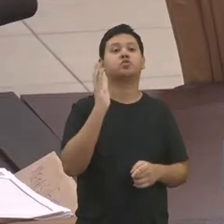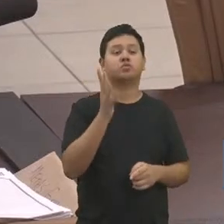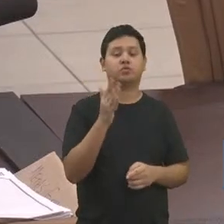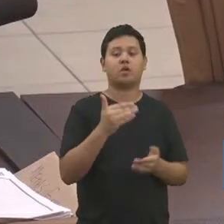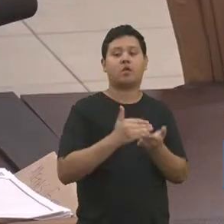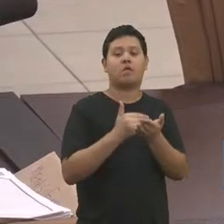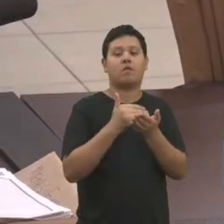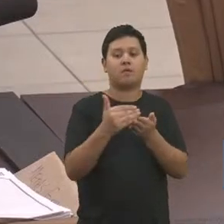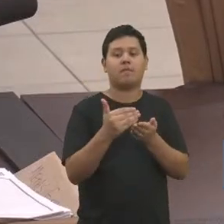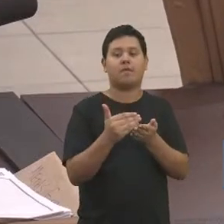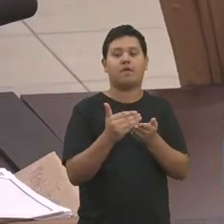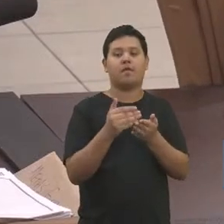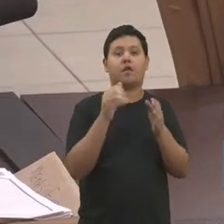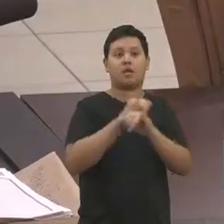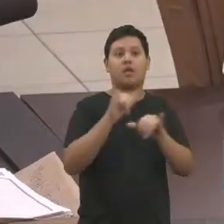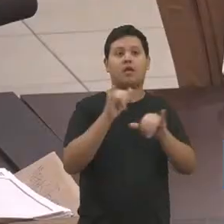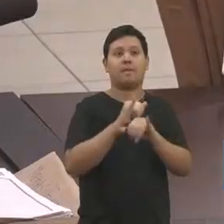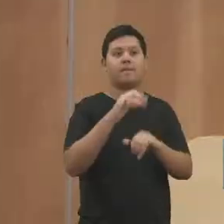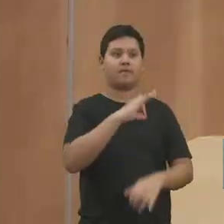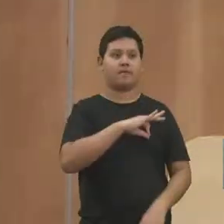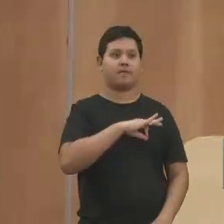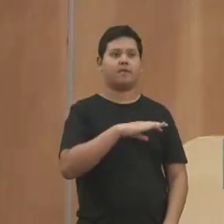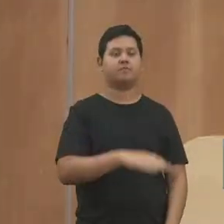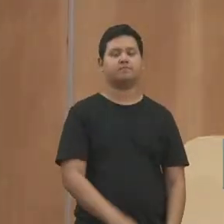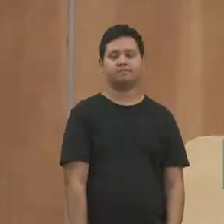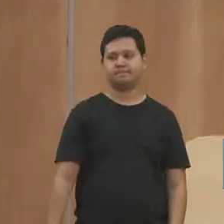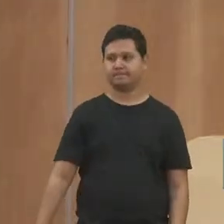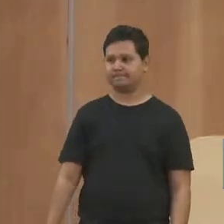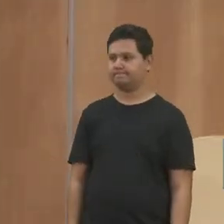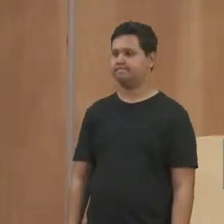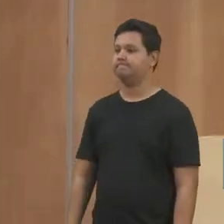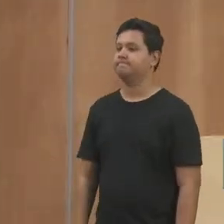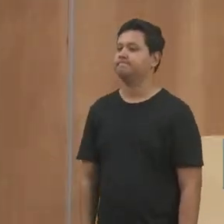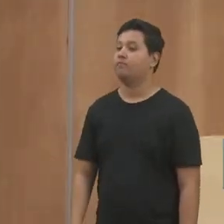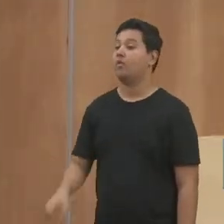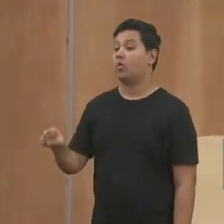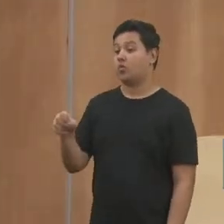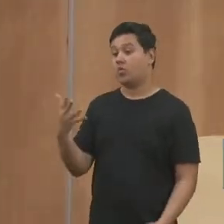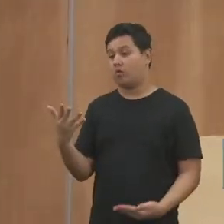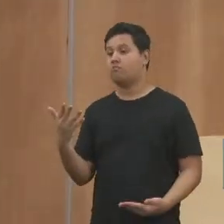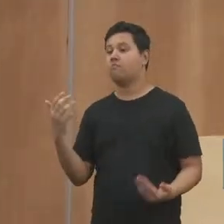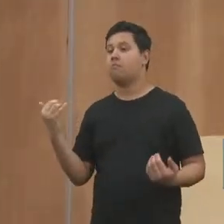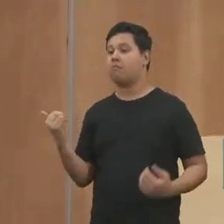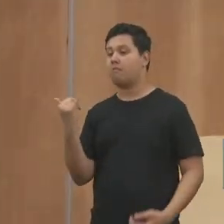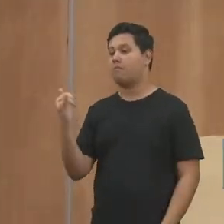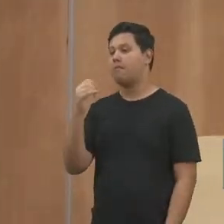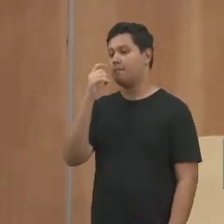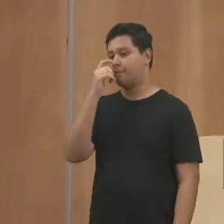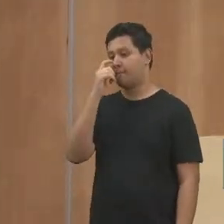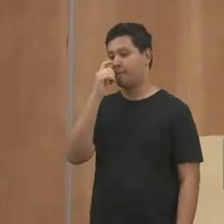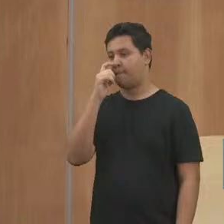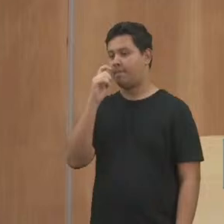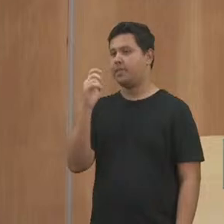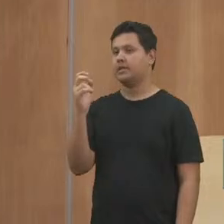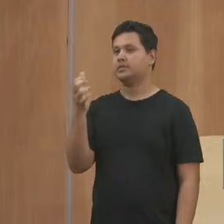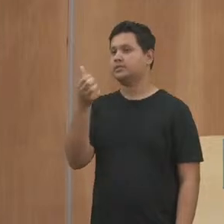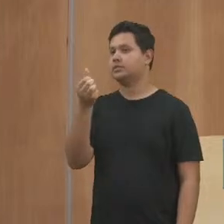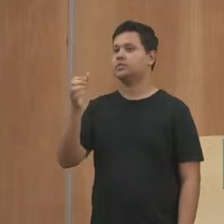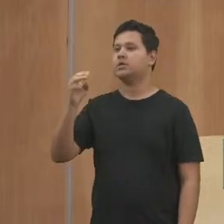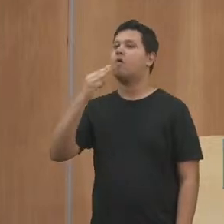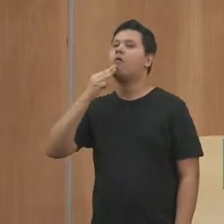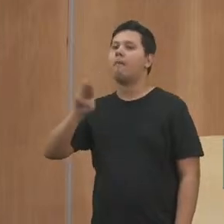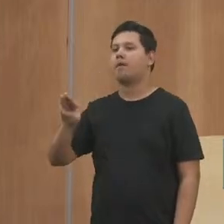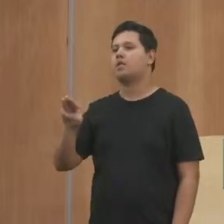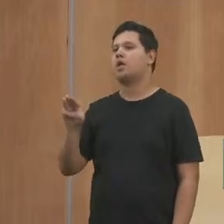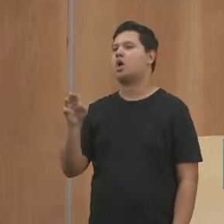começa a campanha salarial. É um bom ponto. Esses profissionais vão custar em torno de